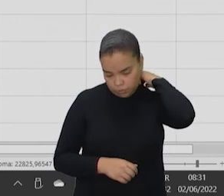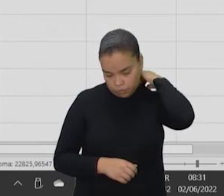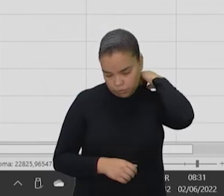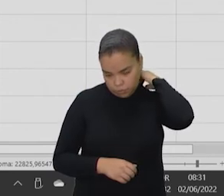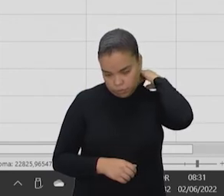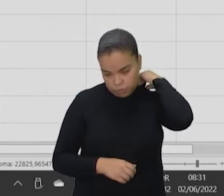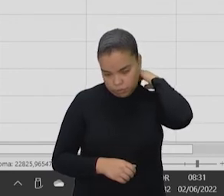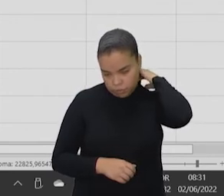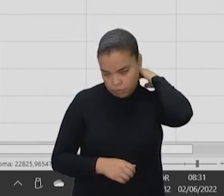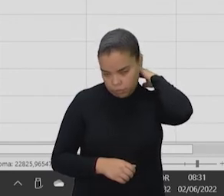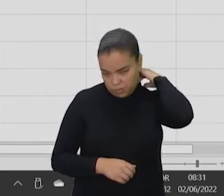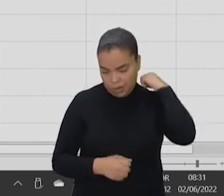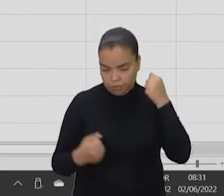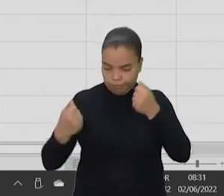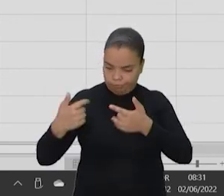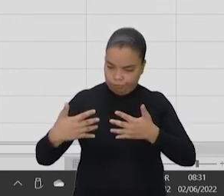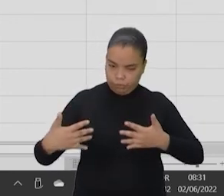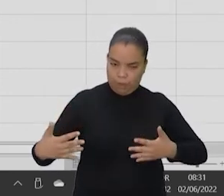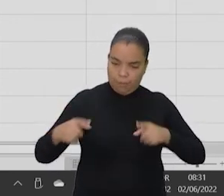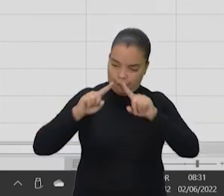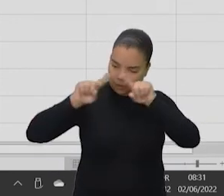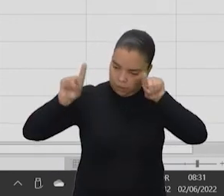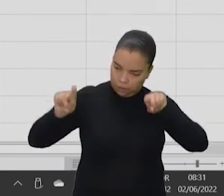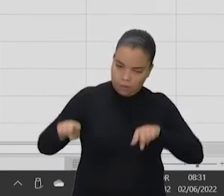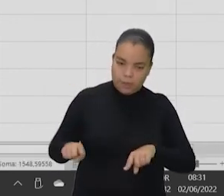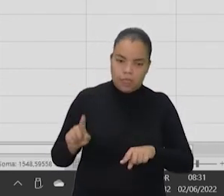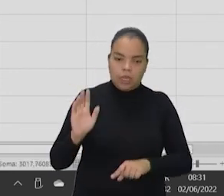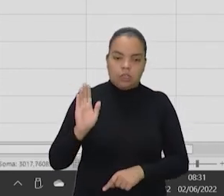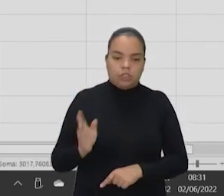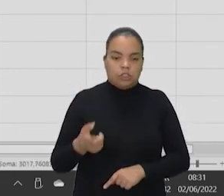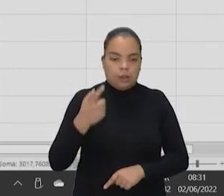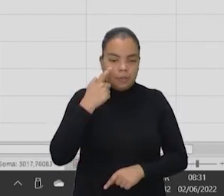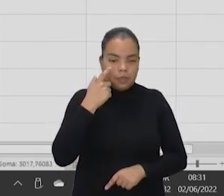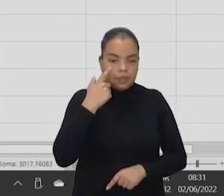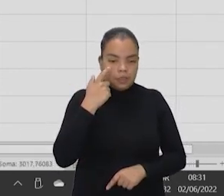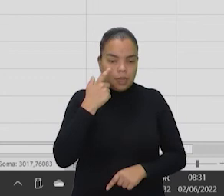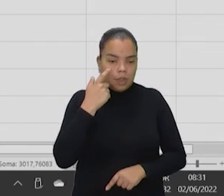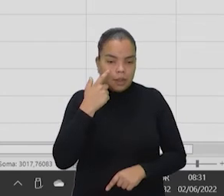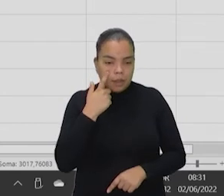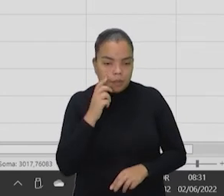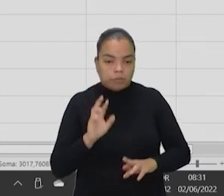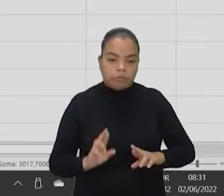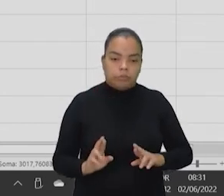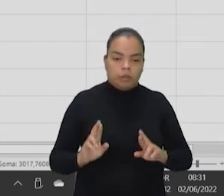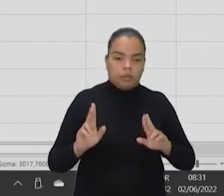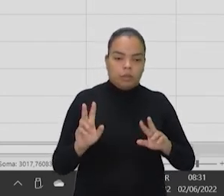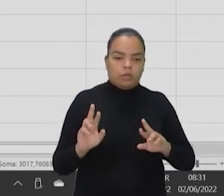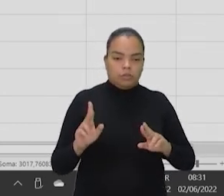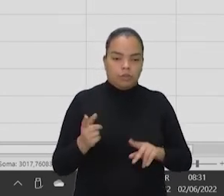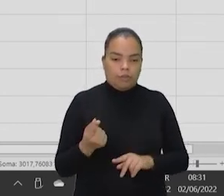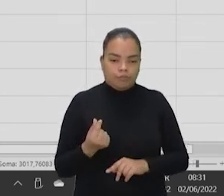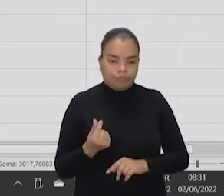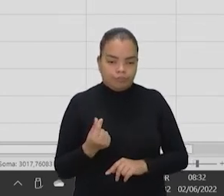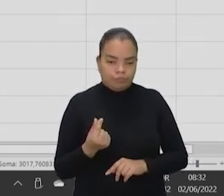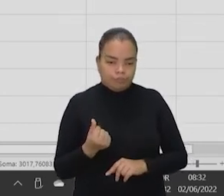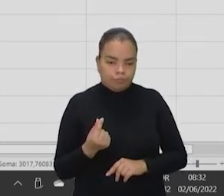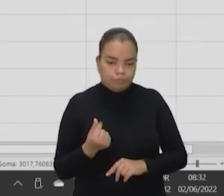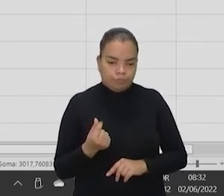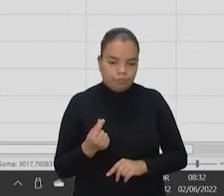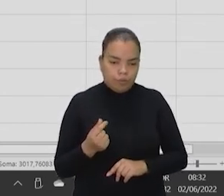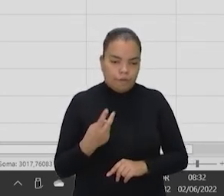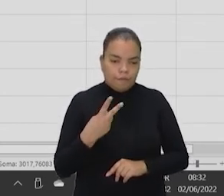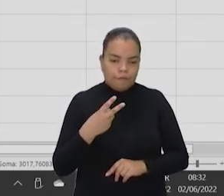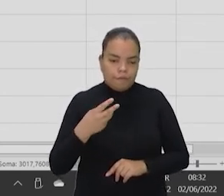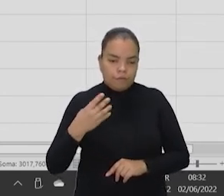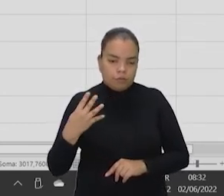Ó, só pela tabela a gente percebe o seguinte: ao longo de 24 meses, se você tivesse deixado seu dinheiro 24 meses